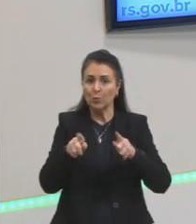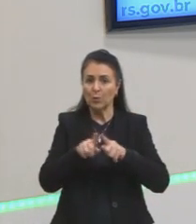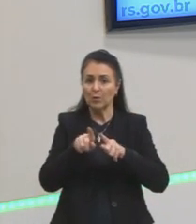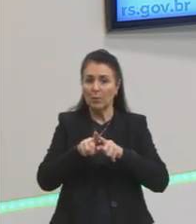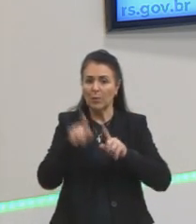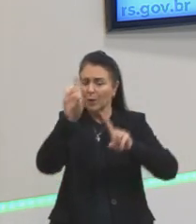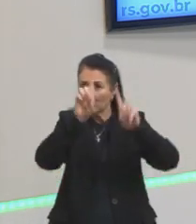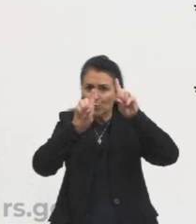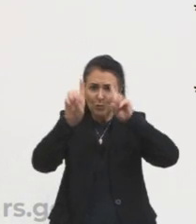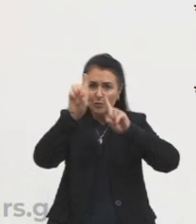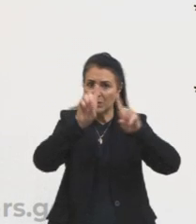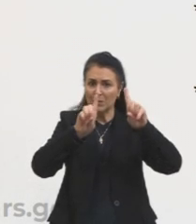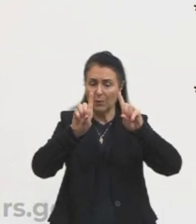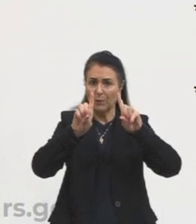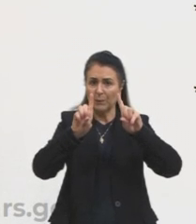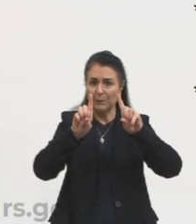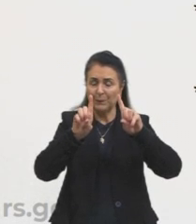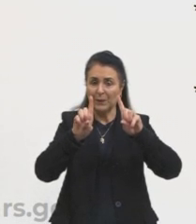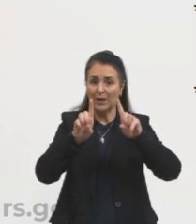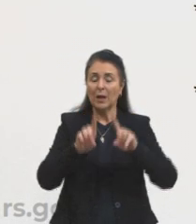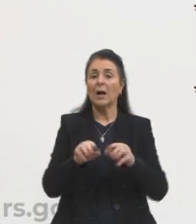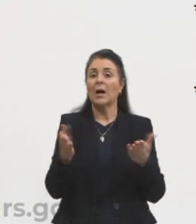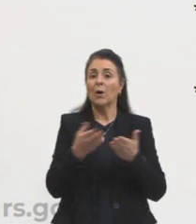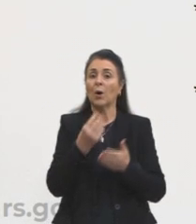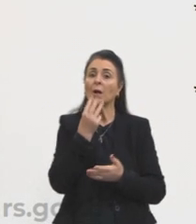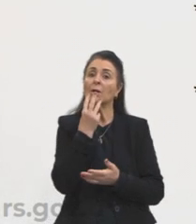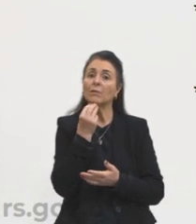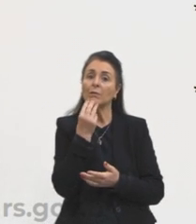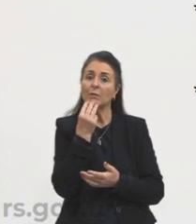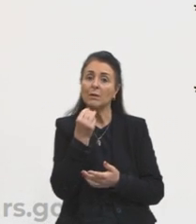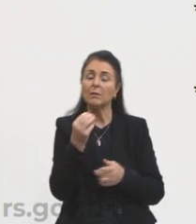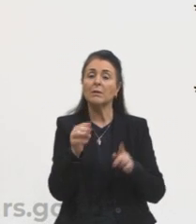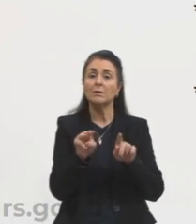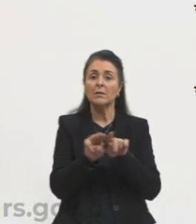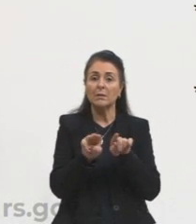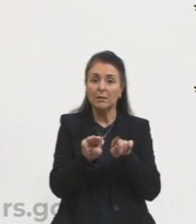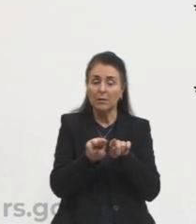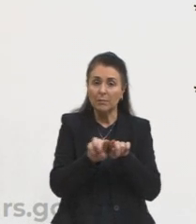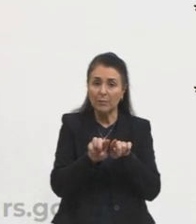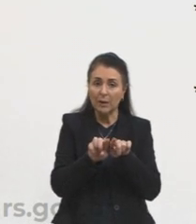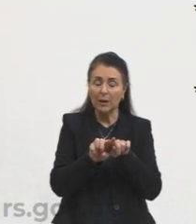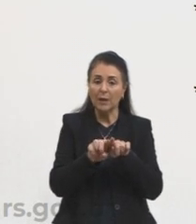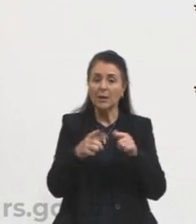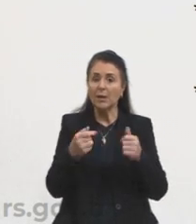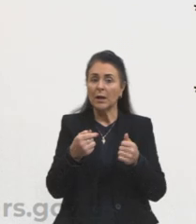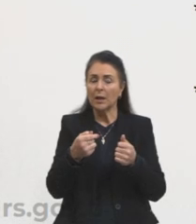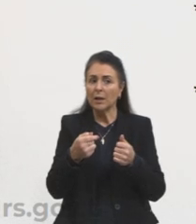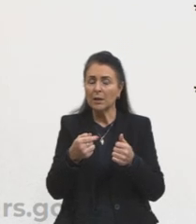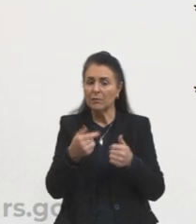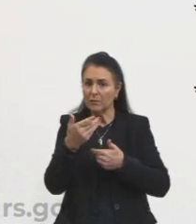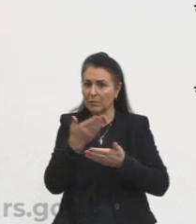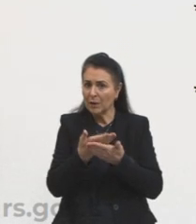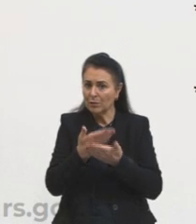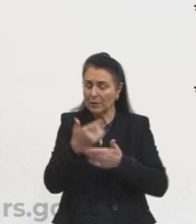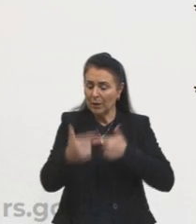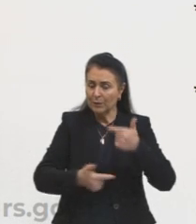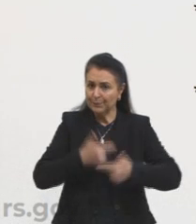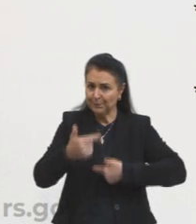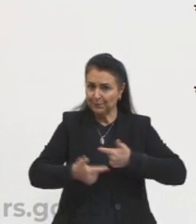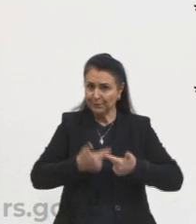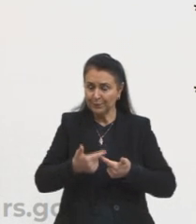discussão e o Max Bieber é outro camarada também que vai se dedicar que vai estudar o trabalho né